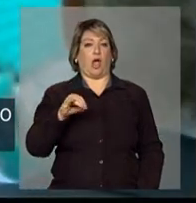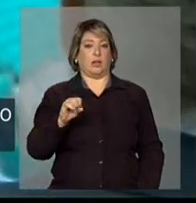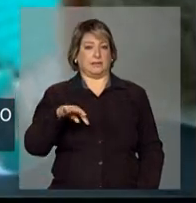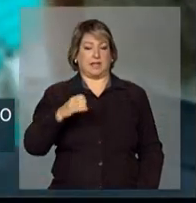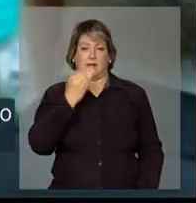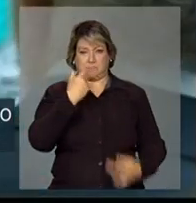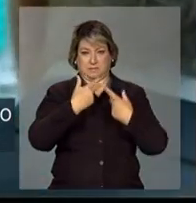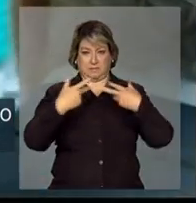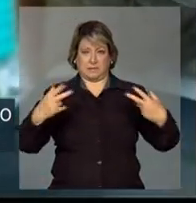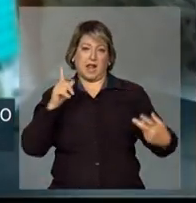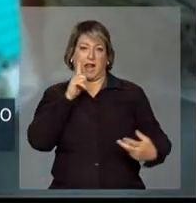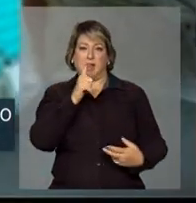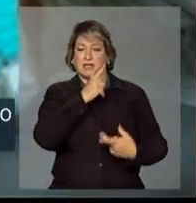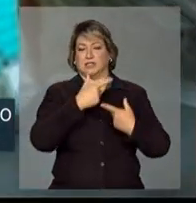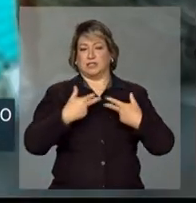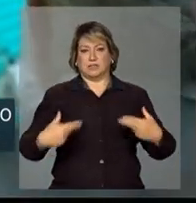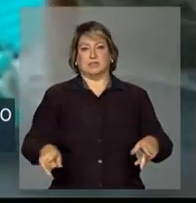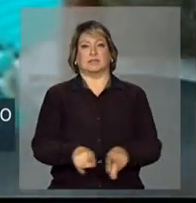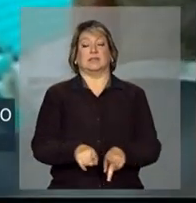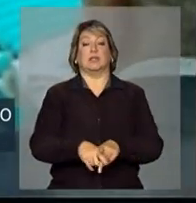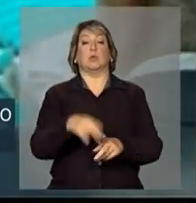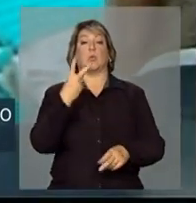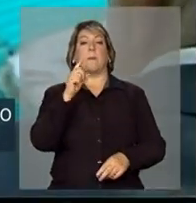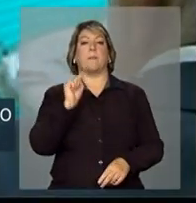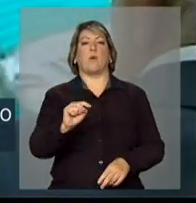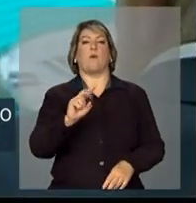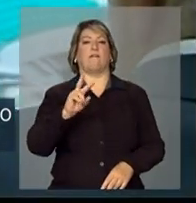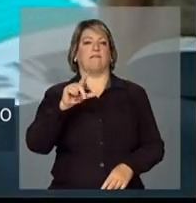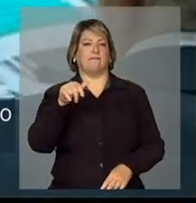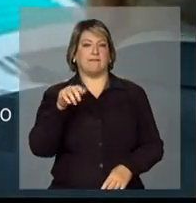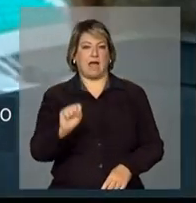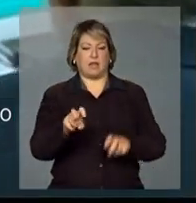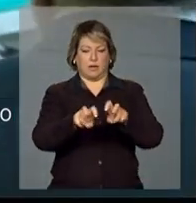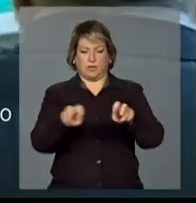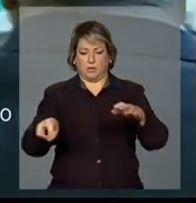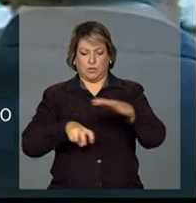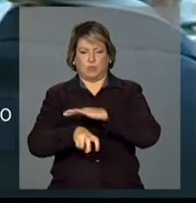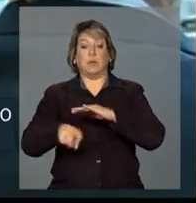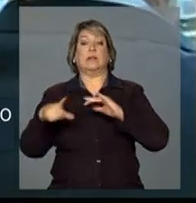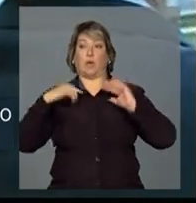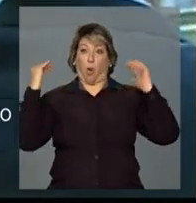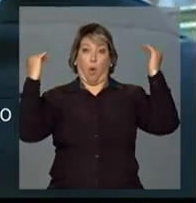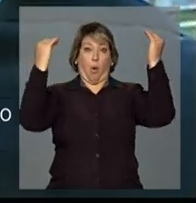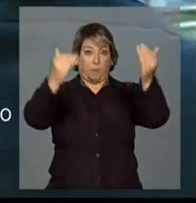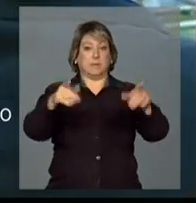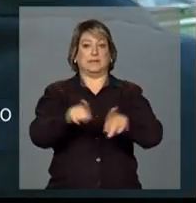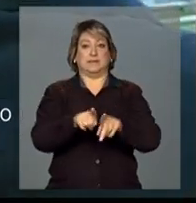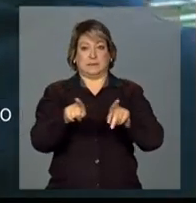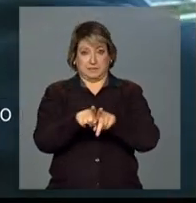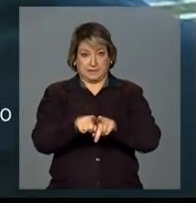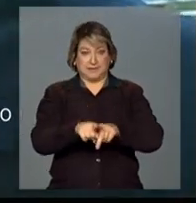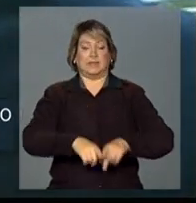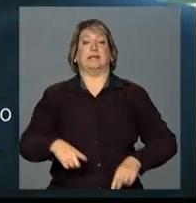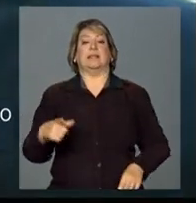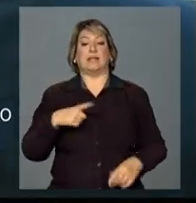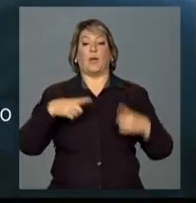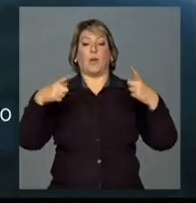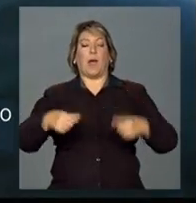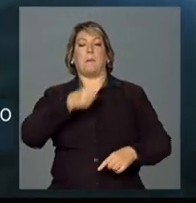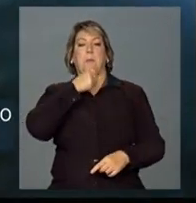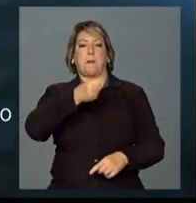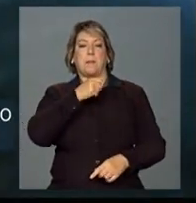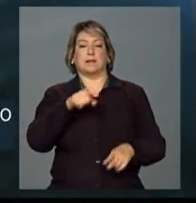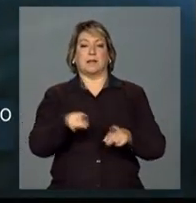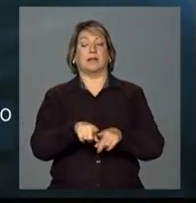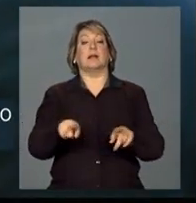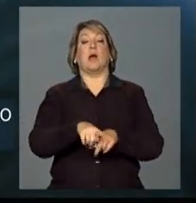alimentação, 2 mil vagas no estacionamento também coberto. Além disso, tem a área de imprensa e um